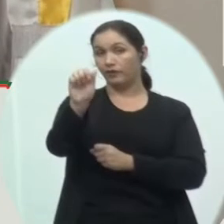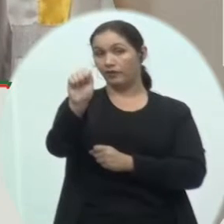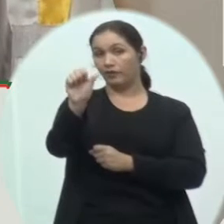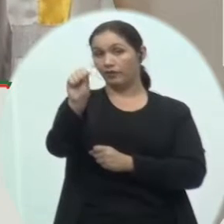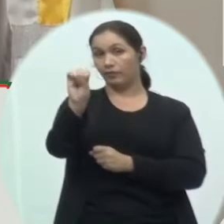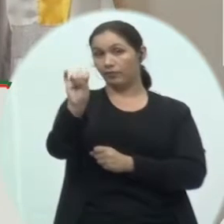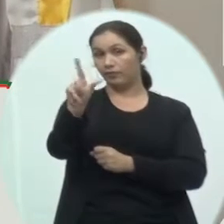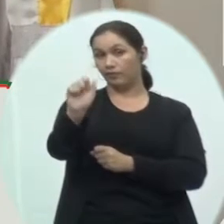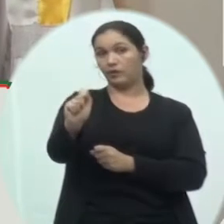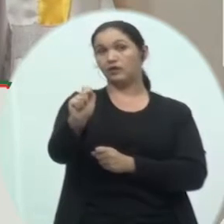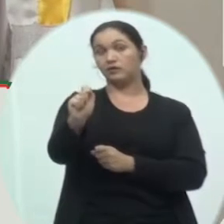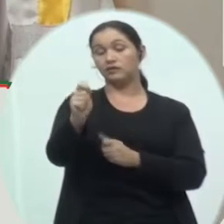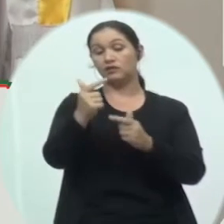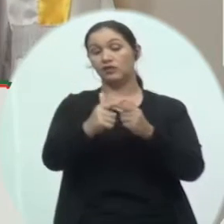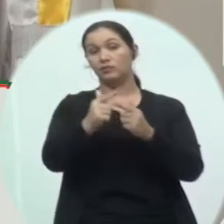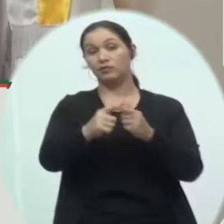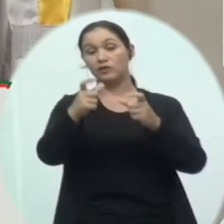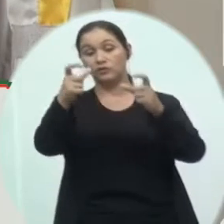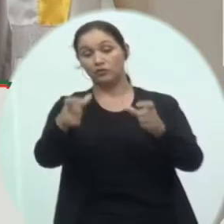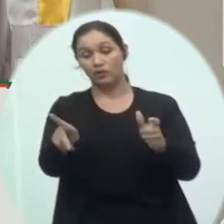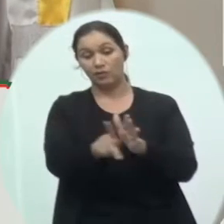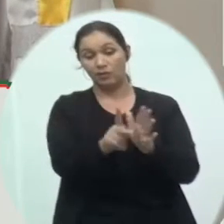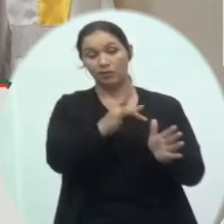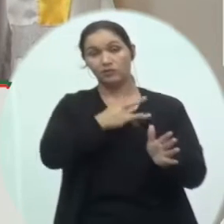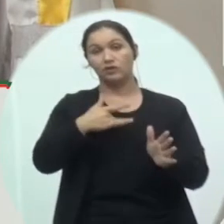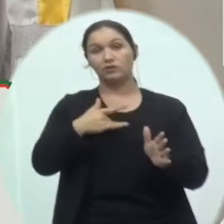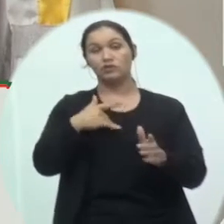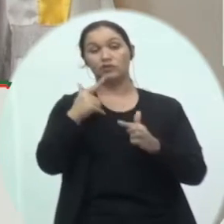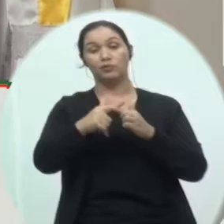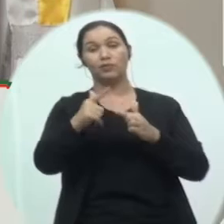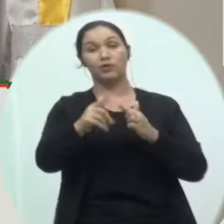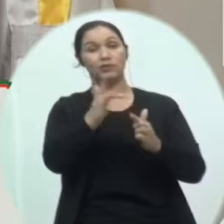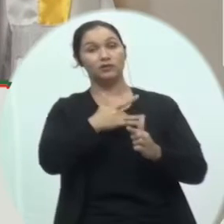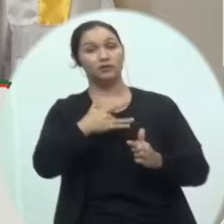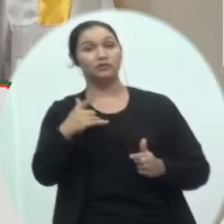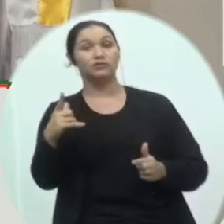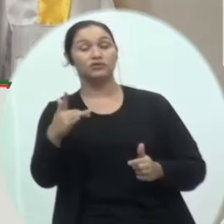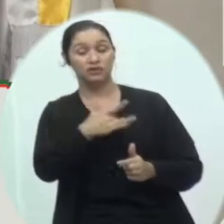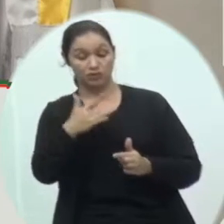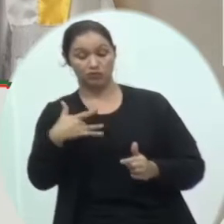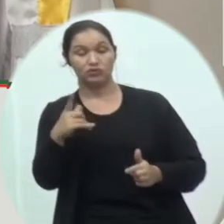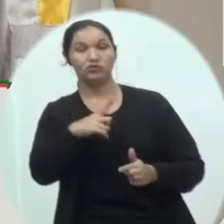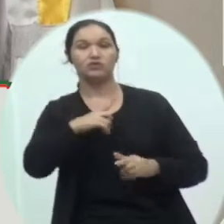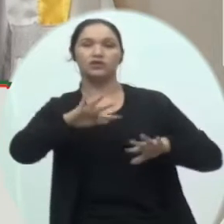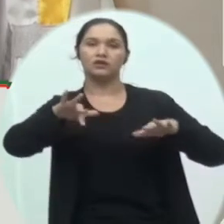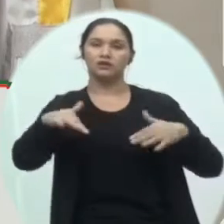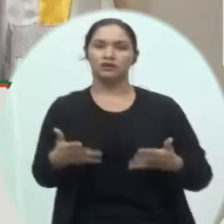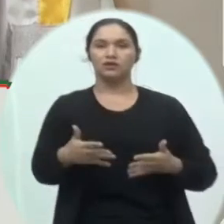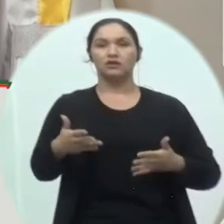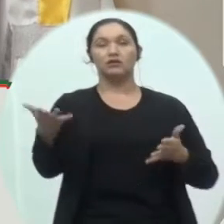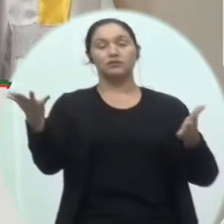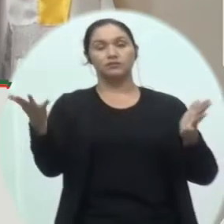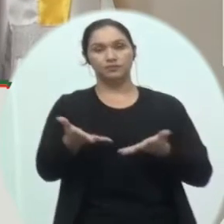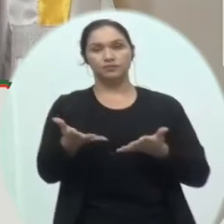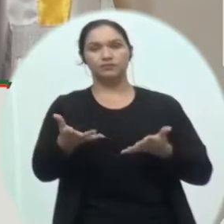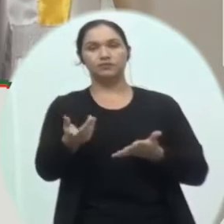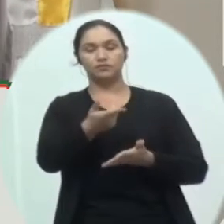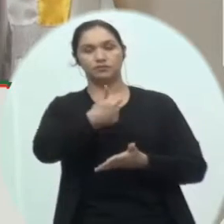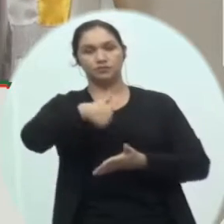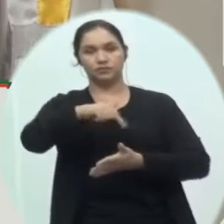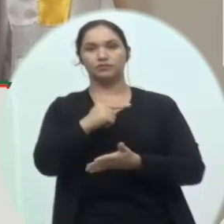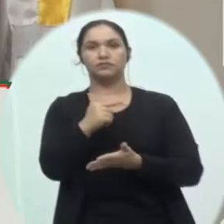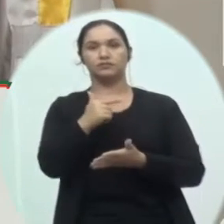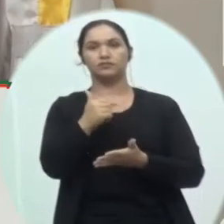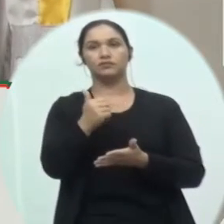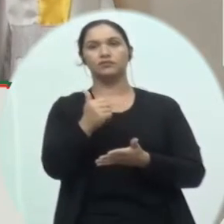atendimento médico naquela unidade. Algumas reclamações, estamos encaminhando aí, né, vereador? Uma conversa com o